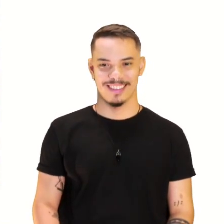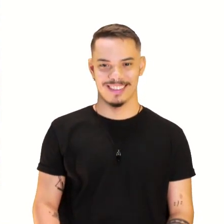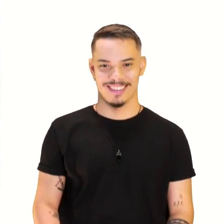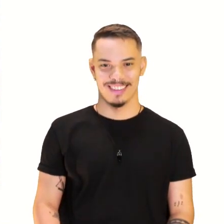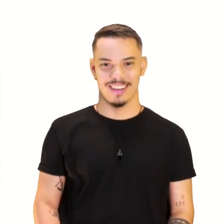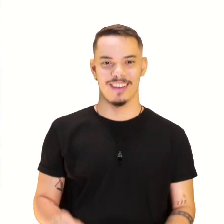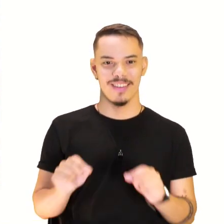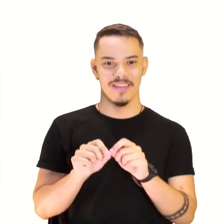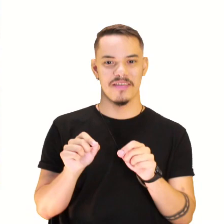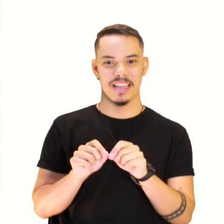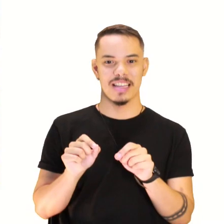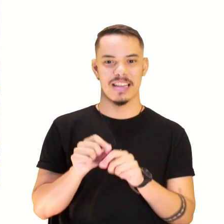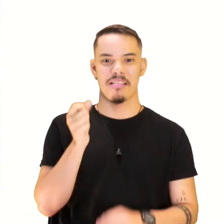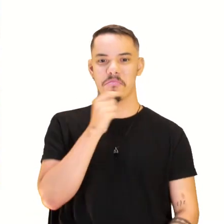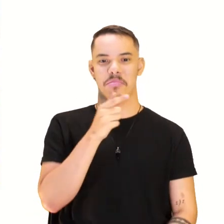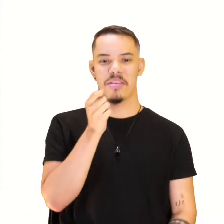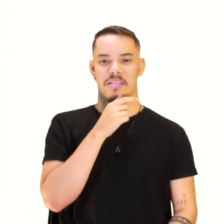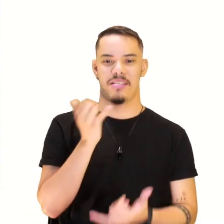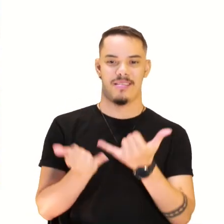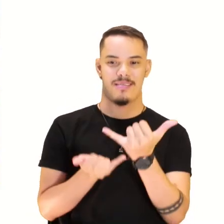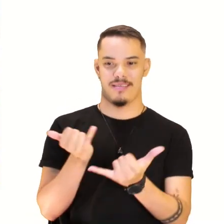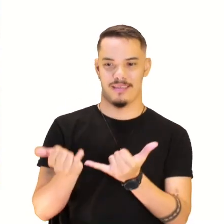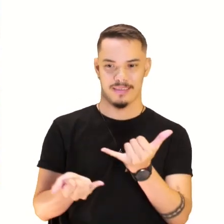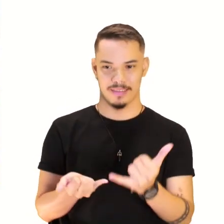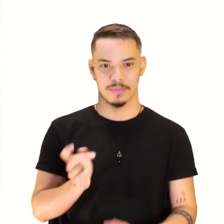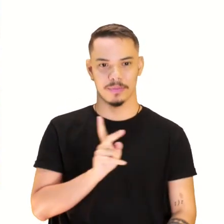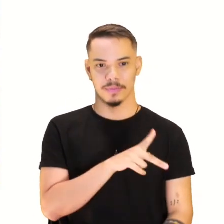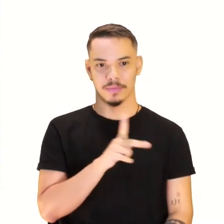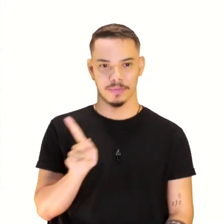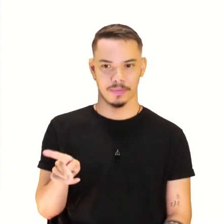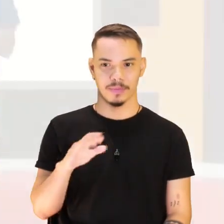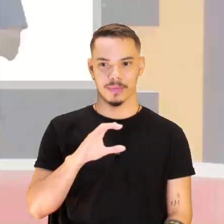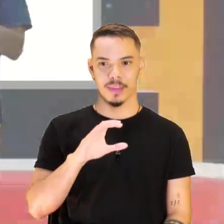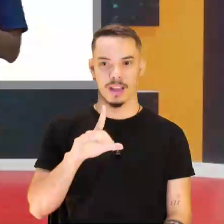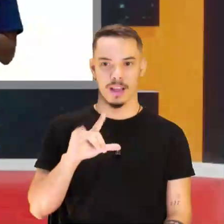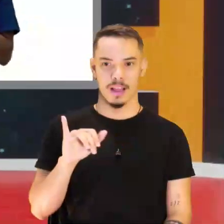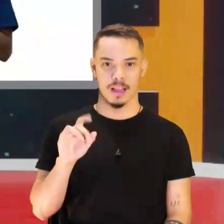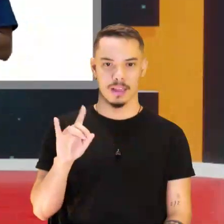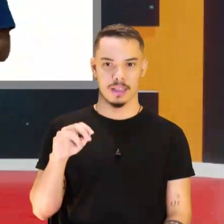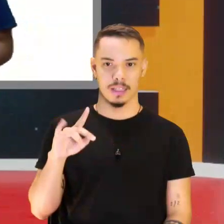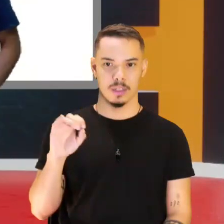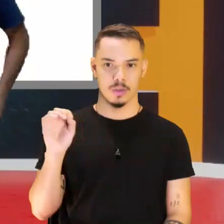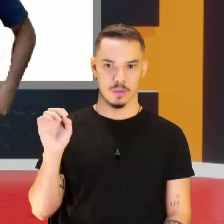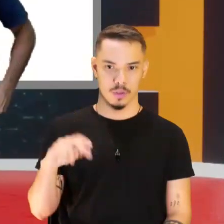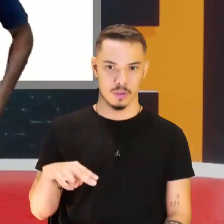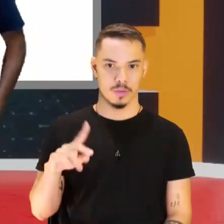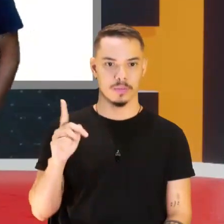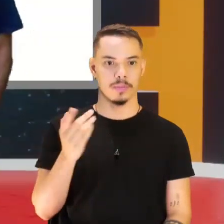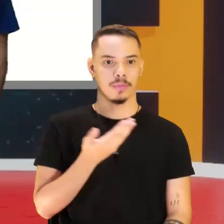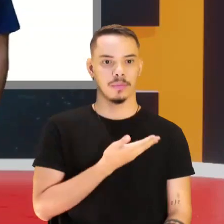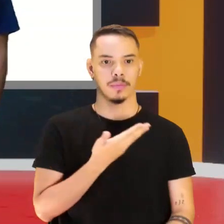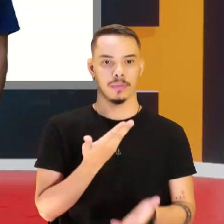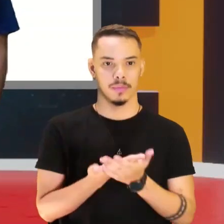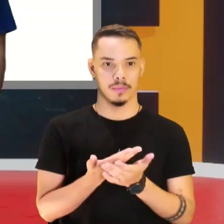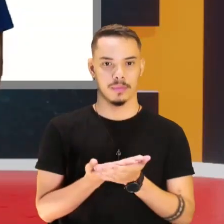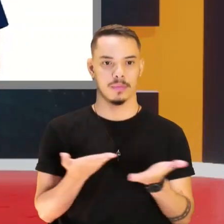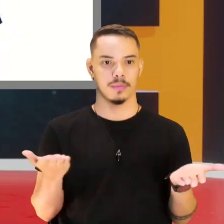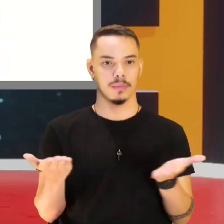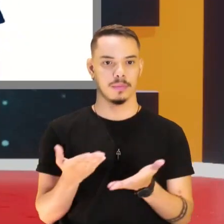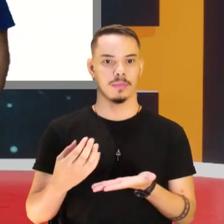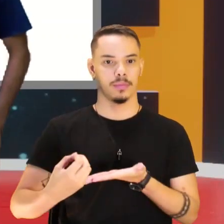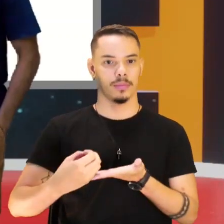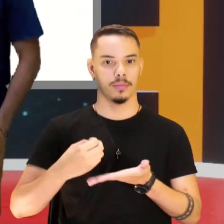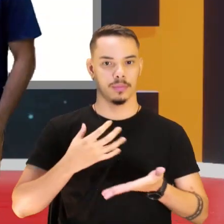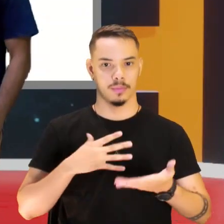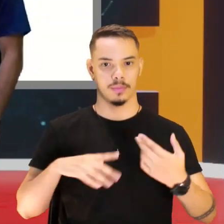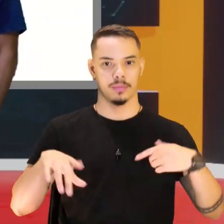Tá fazendo gracinha ele. Legal. Professor Cleidenilson, então, é o nosso amigo aí da aula de hoje que nos